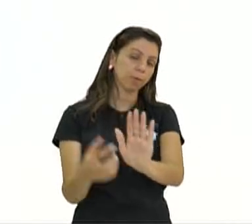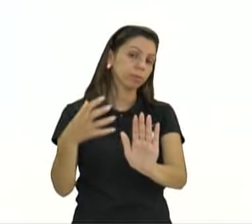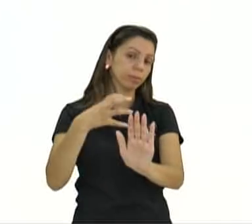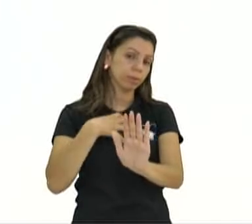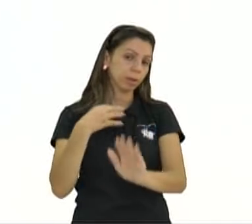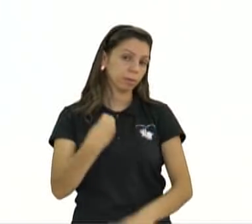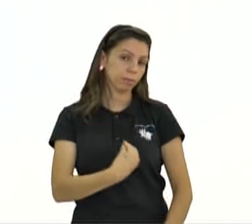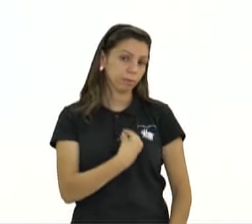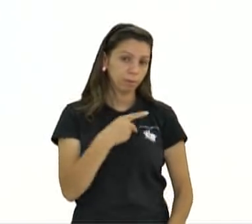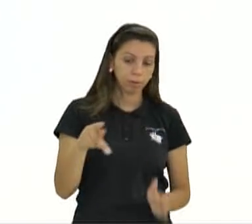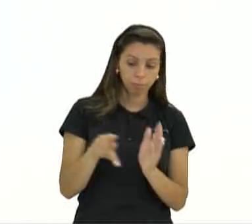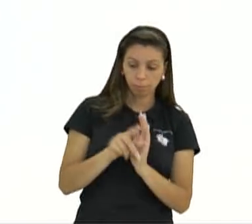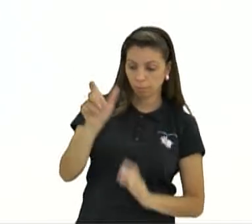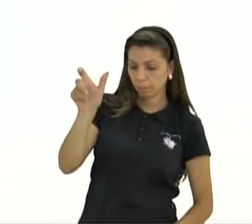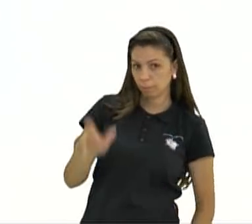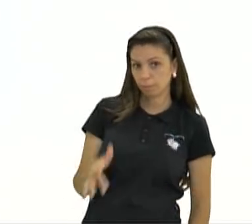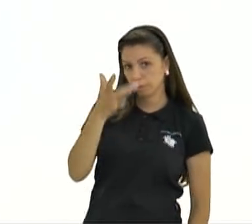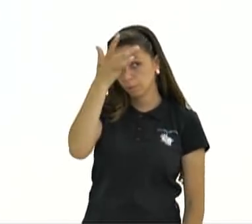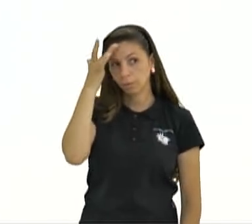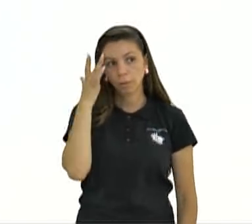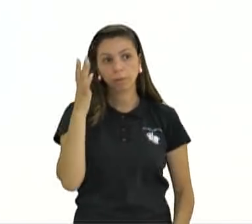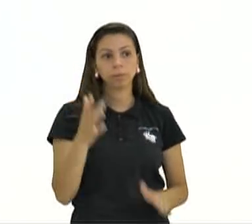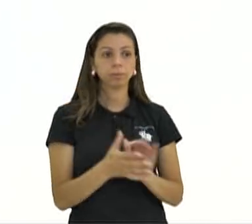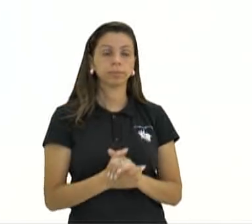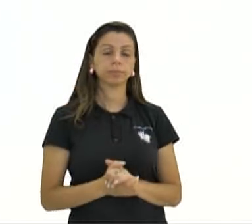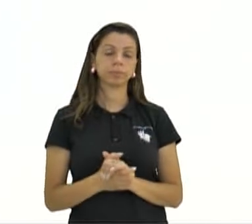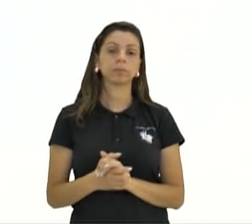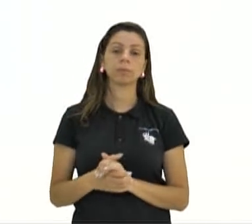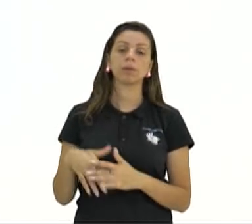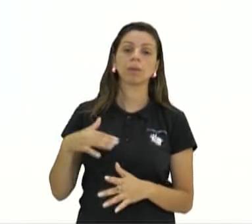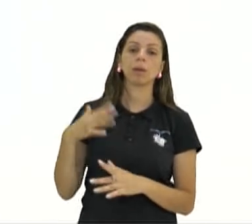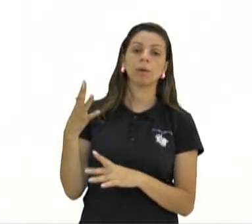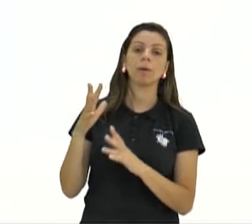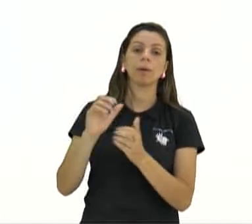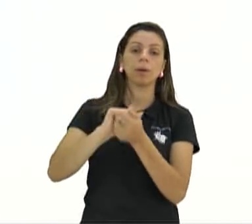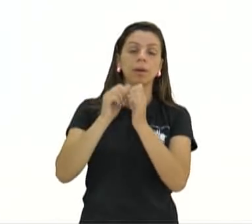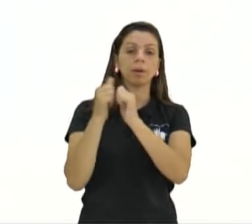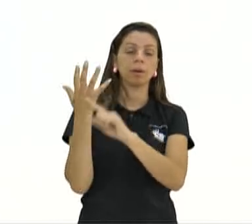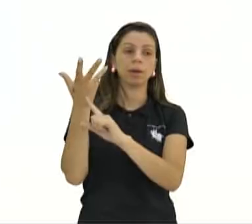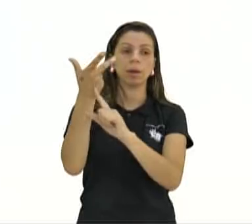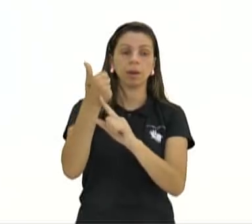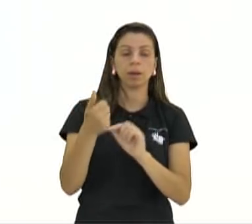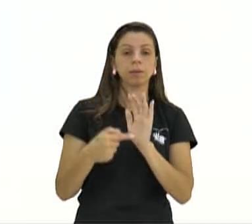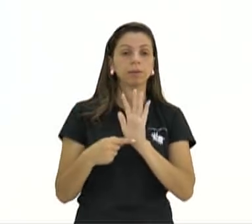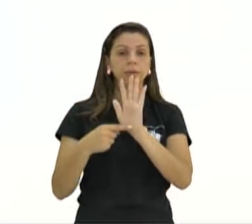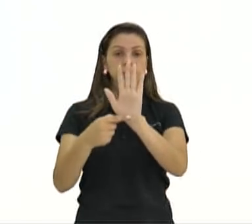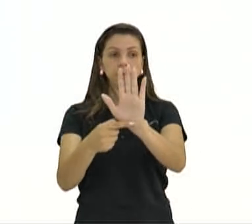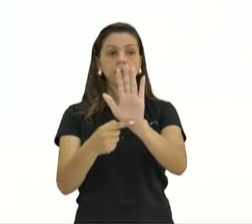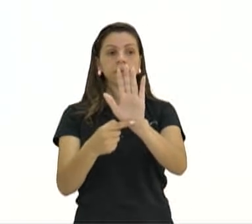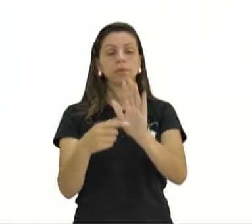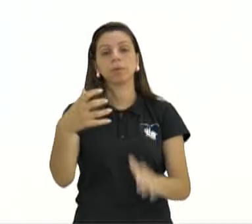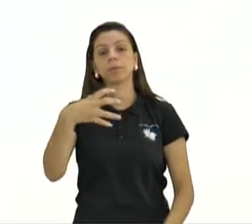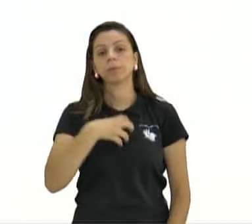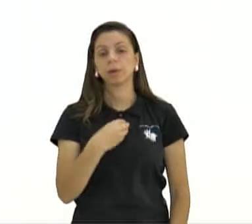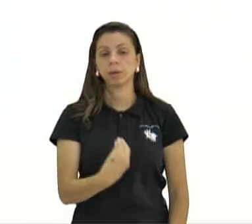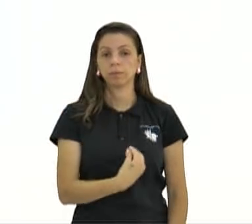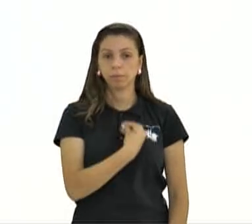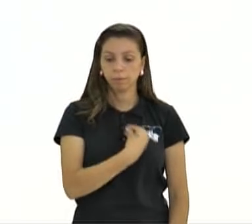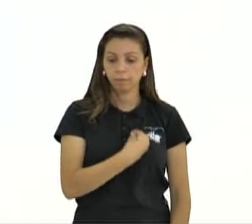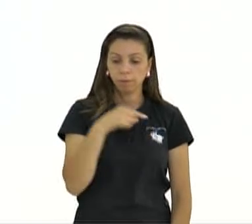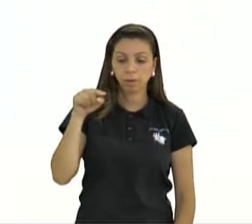Agora veja com a aplicação da vírgula. O artesanato matogrossense reflete o modo de vida do